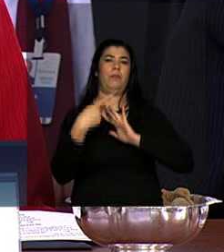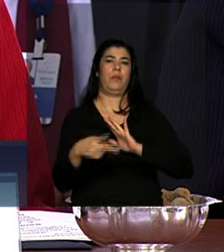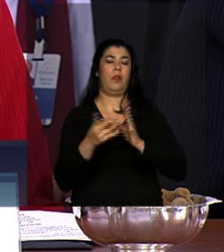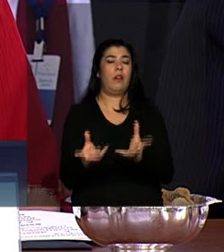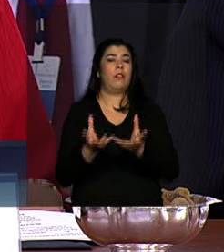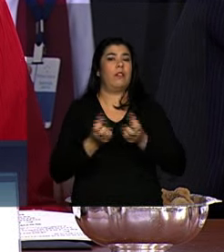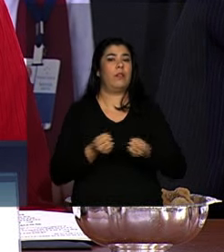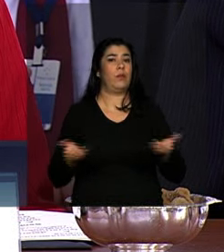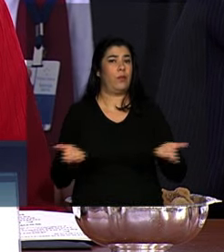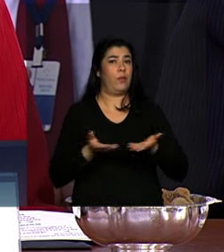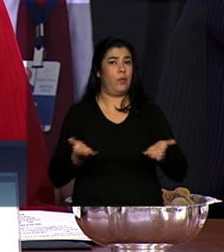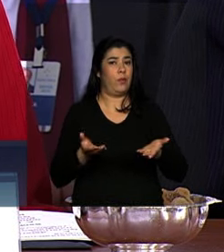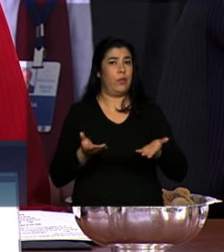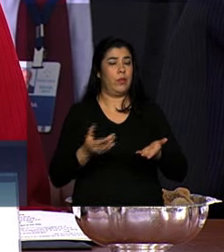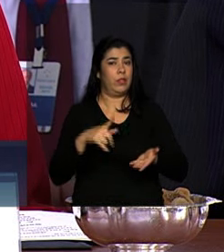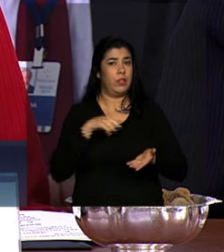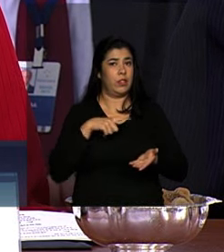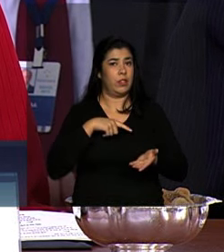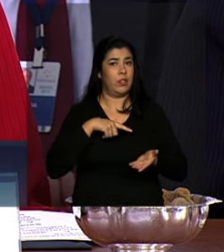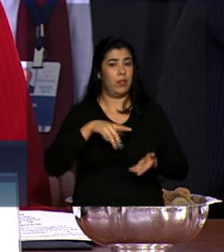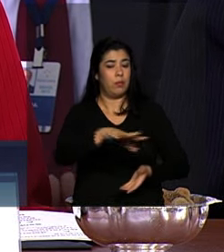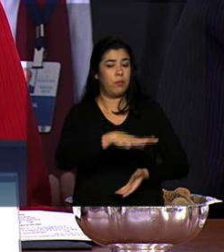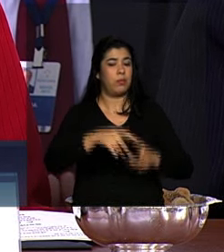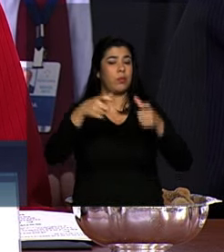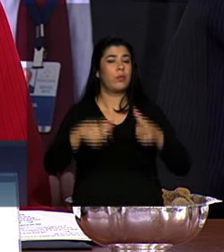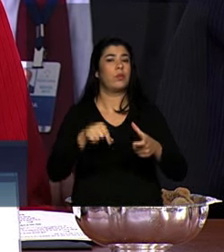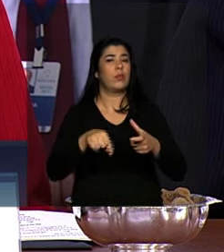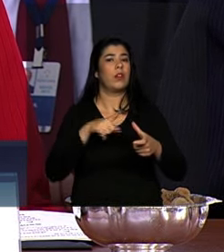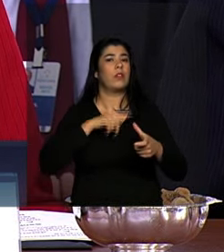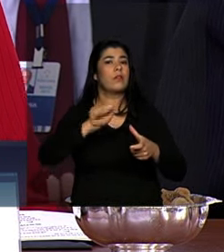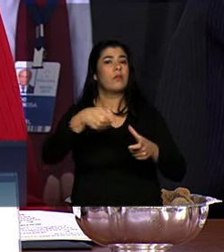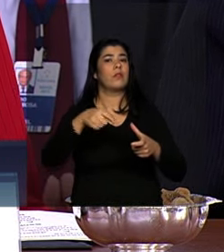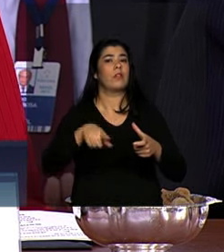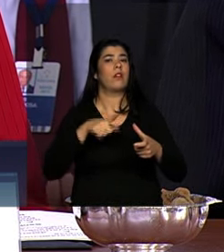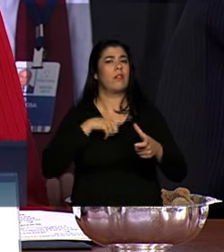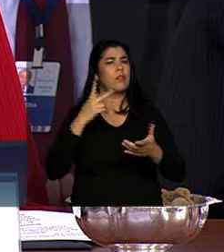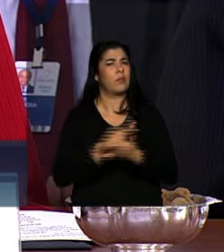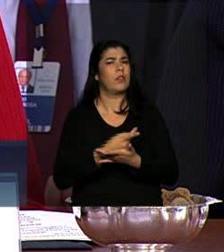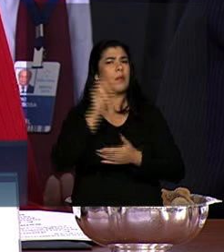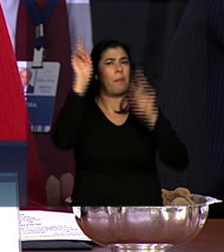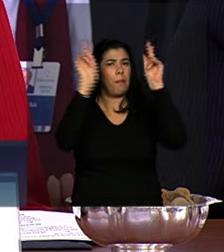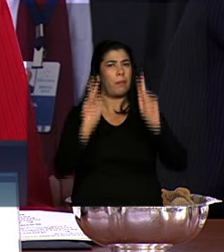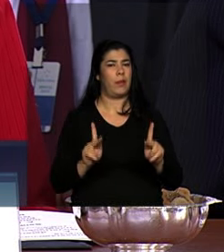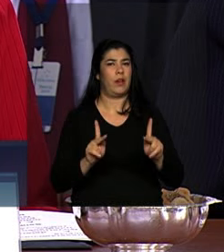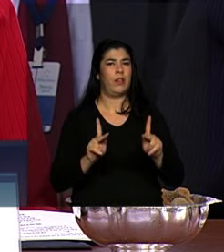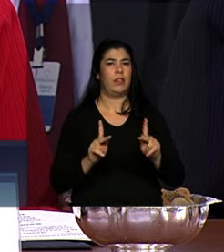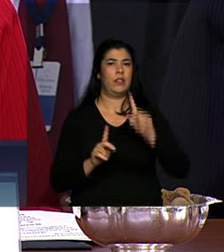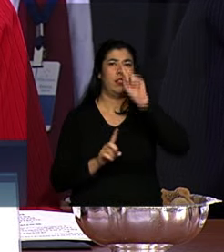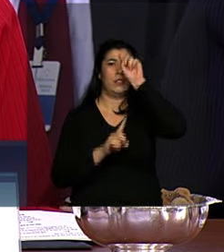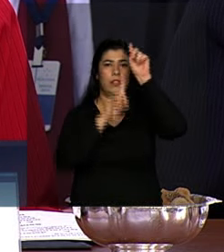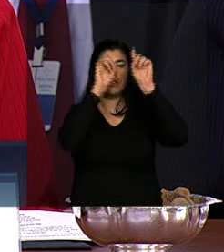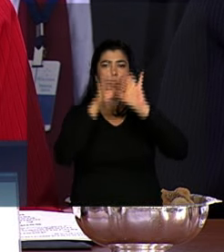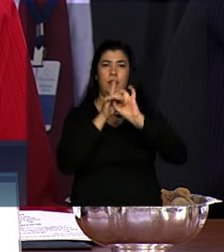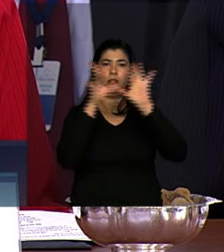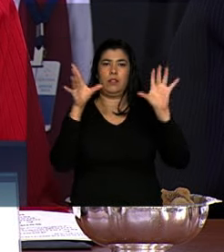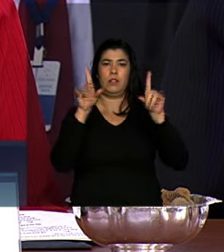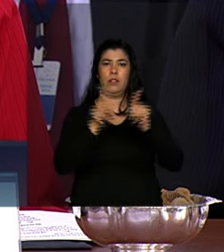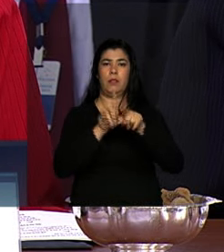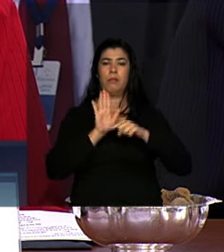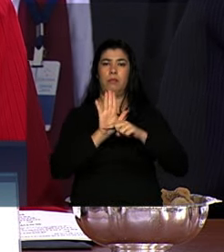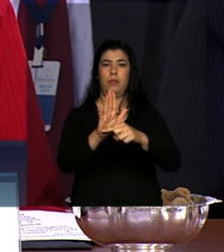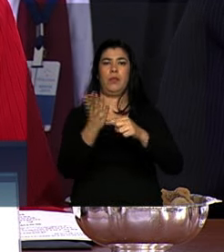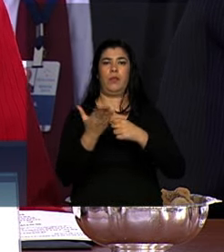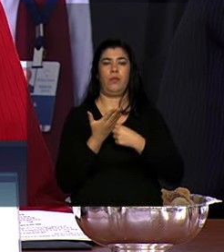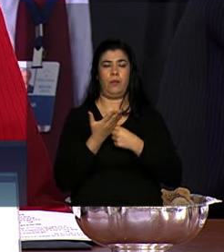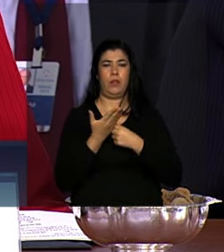permite ter hoje uma região marcada pela paz, pela democracia e pela cooperação. E